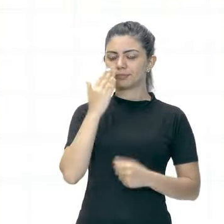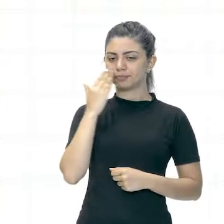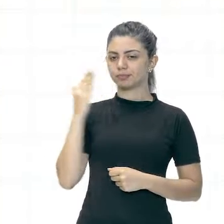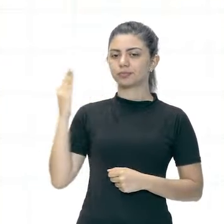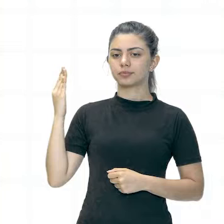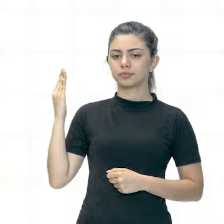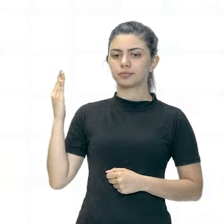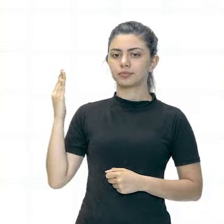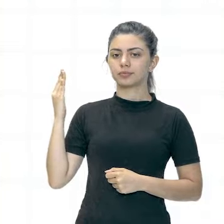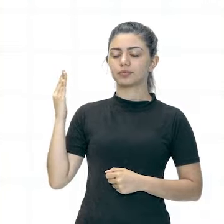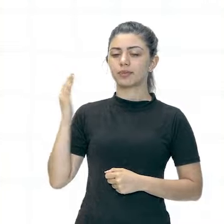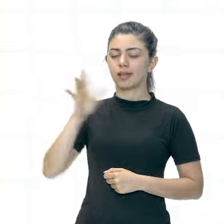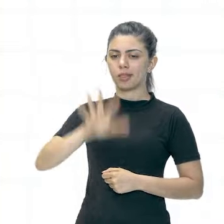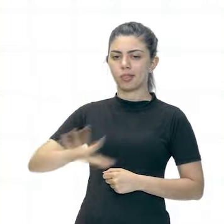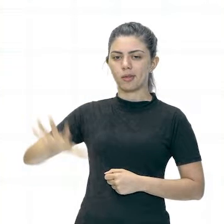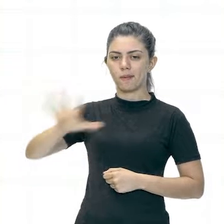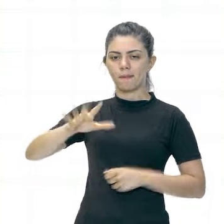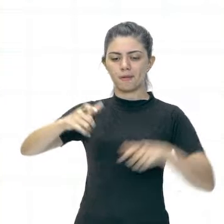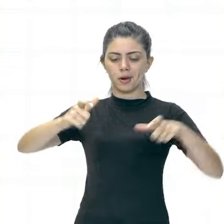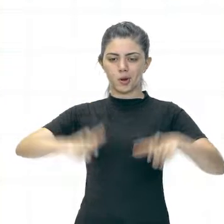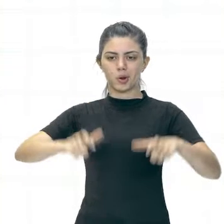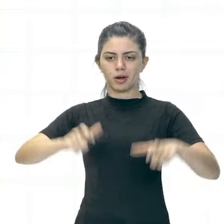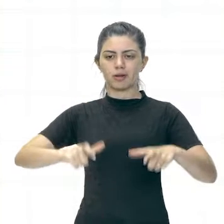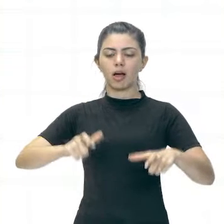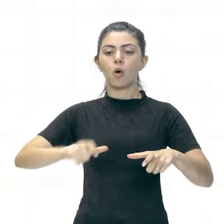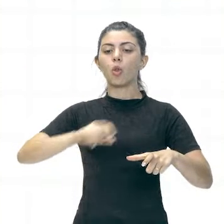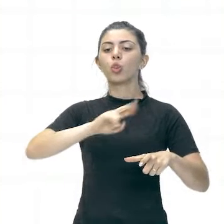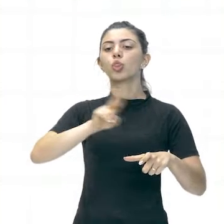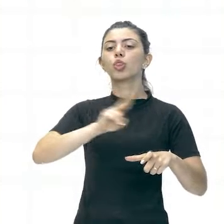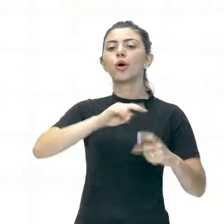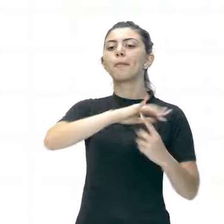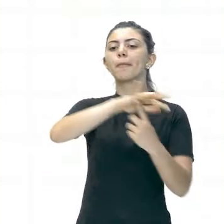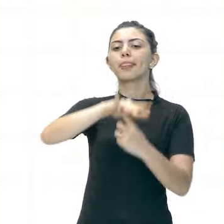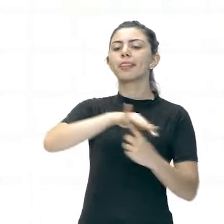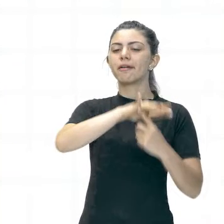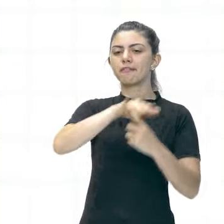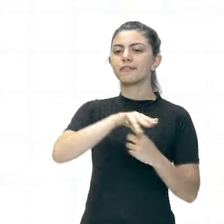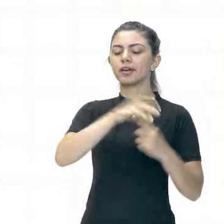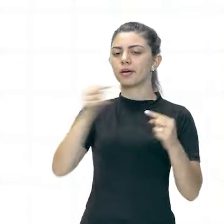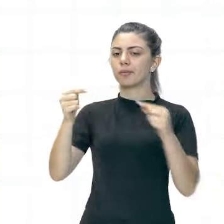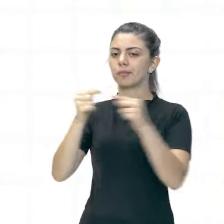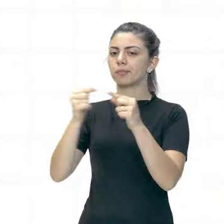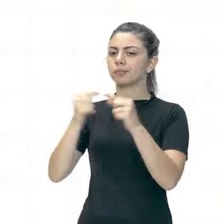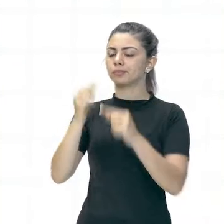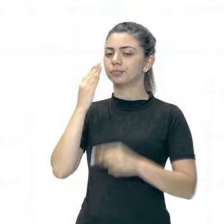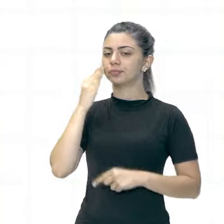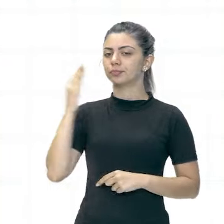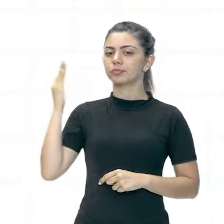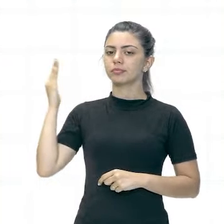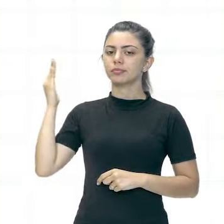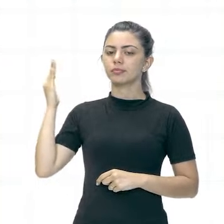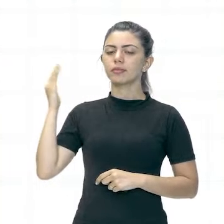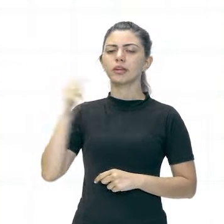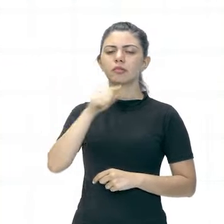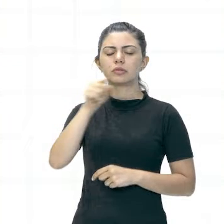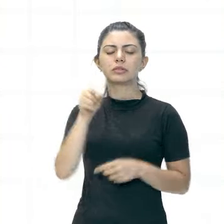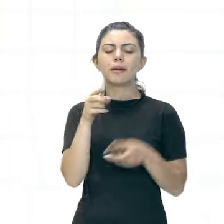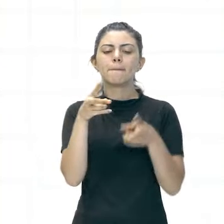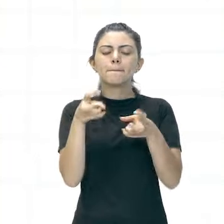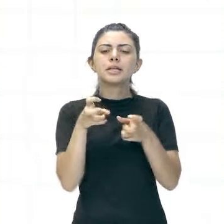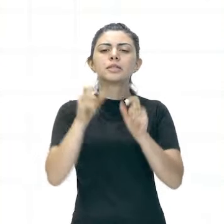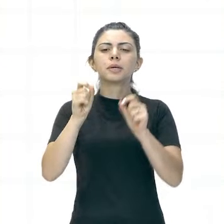Eles estão neste local e o nome dessa feira é esse aqui, ó. Eu quero que vocês comecem a observar, gente, os detalhes